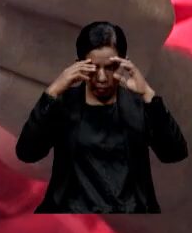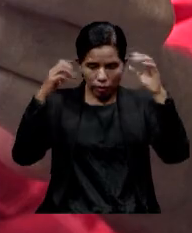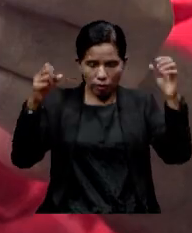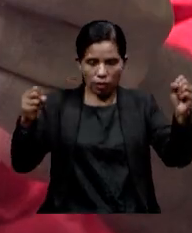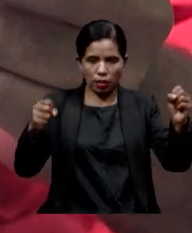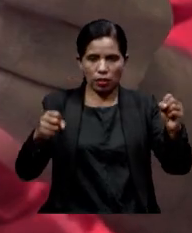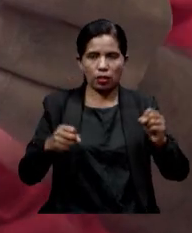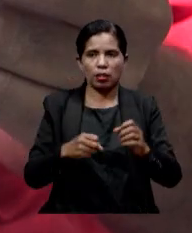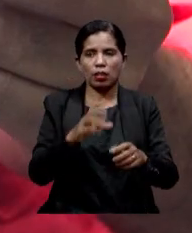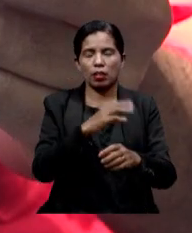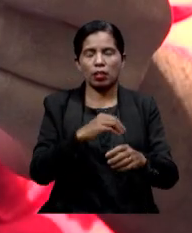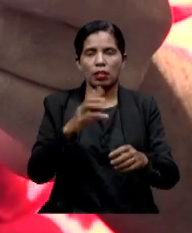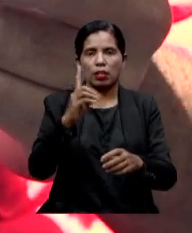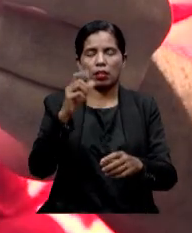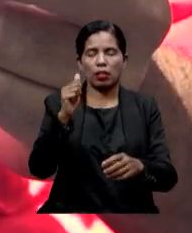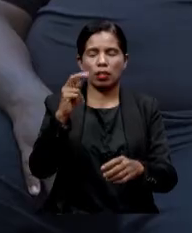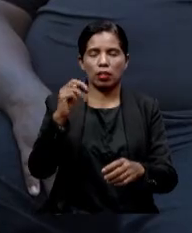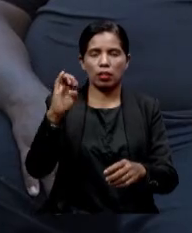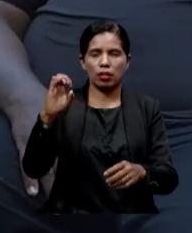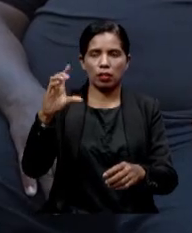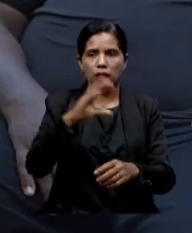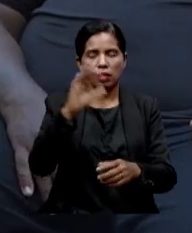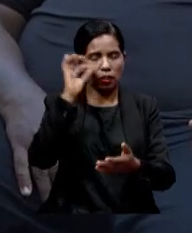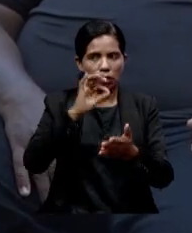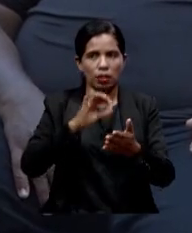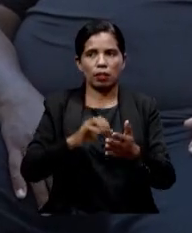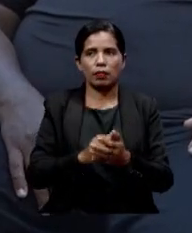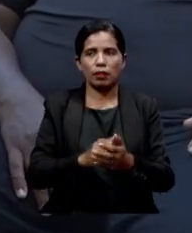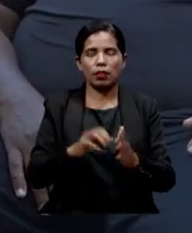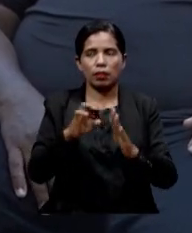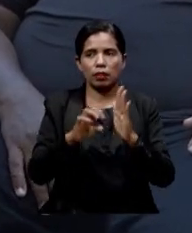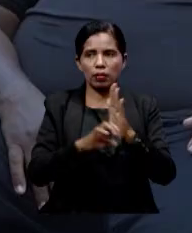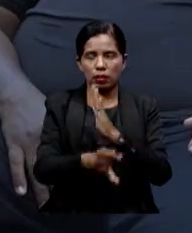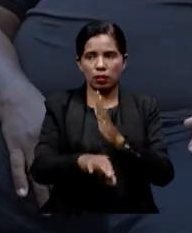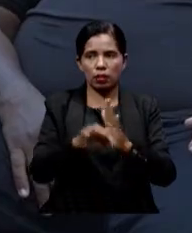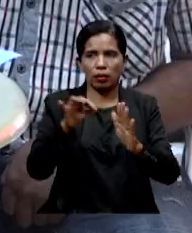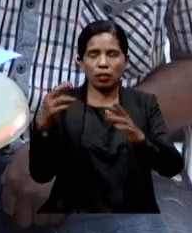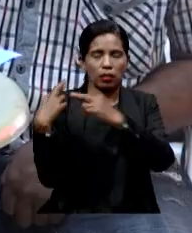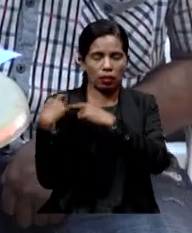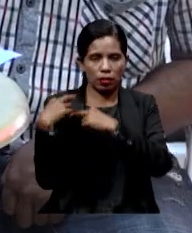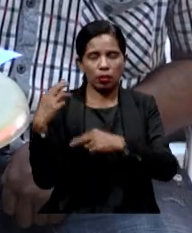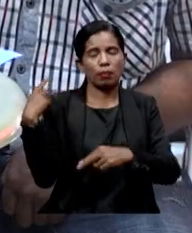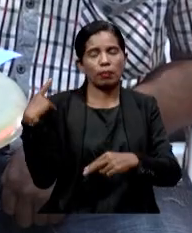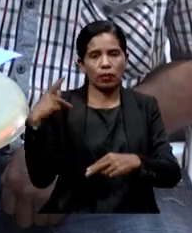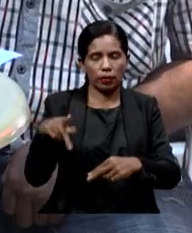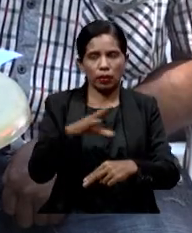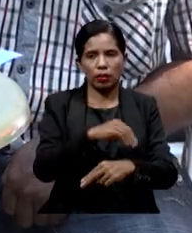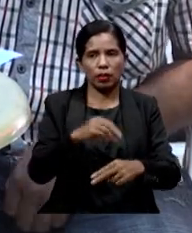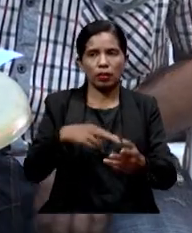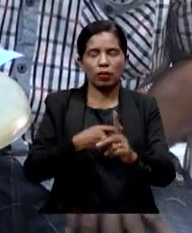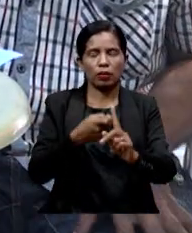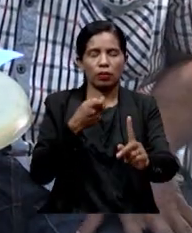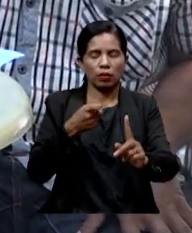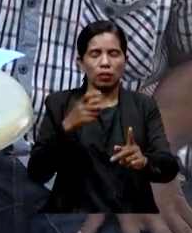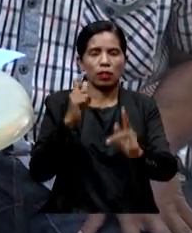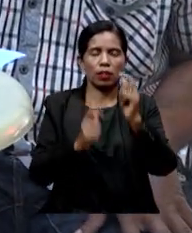Frente Mudança no Daniel Pereira nudar secretário-geral. Estrutura ne hetan ona pose, nunemos hetan ona legalização husi tribunal